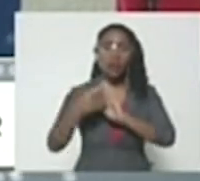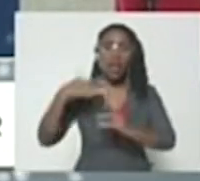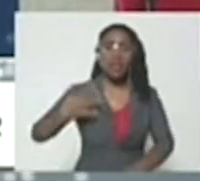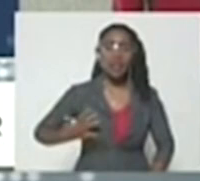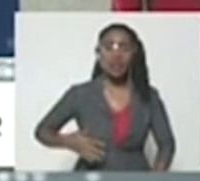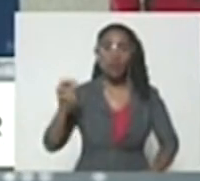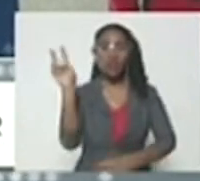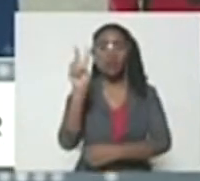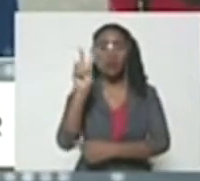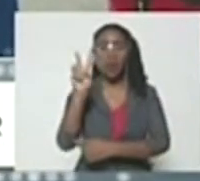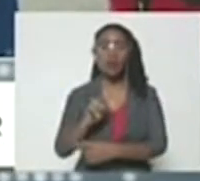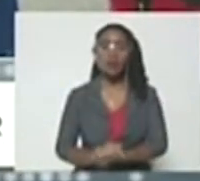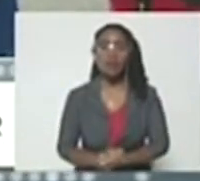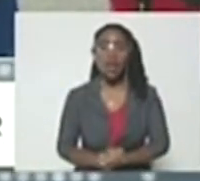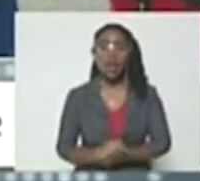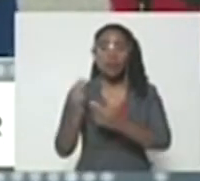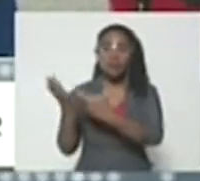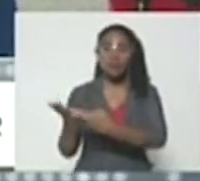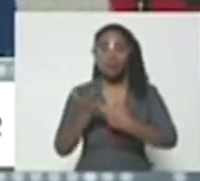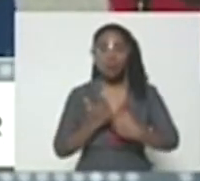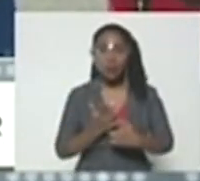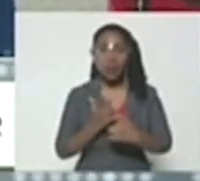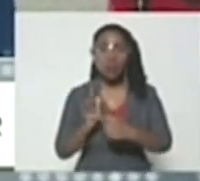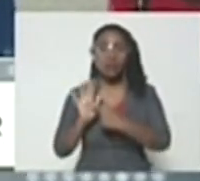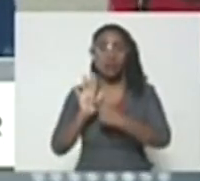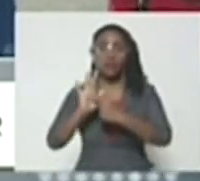dos jogos no canal estatal TVS. A